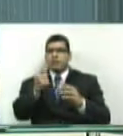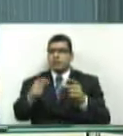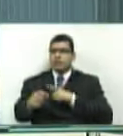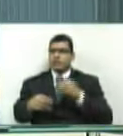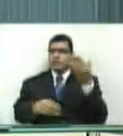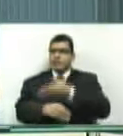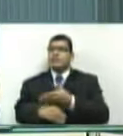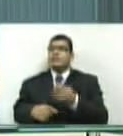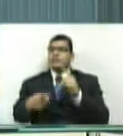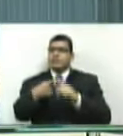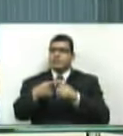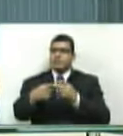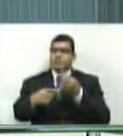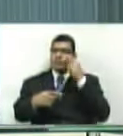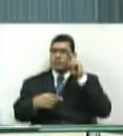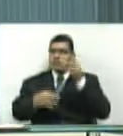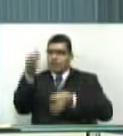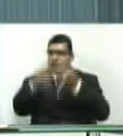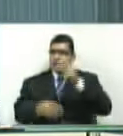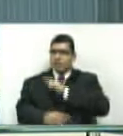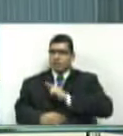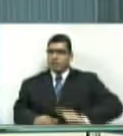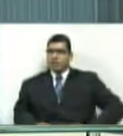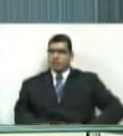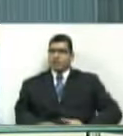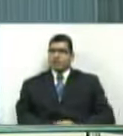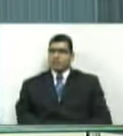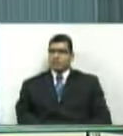fácil ajoelhar o tribunal como o governador ajoelhou.